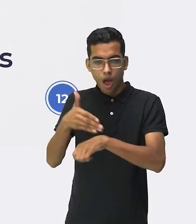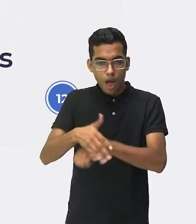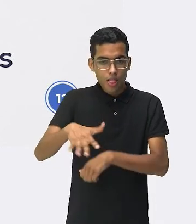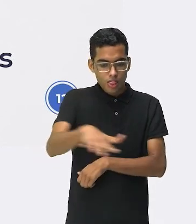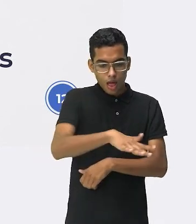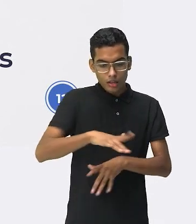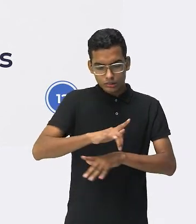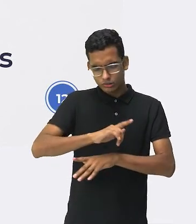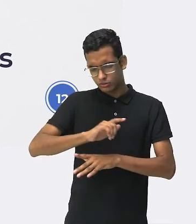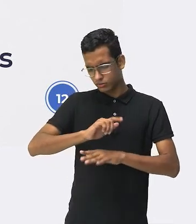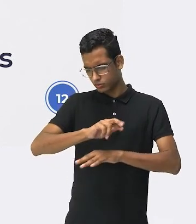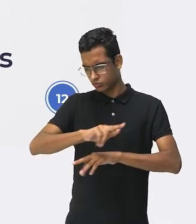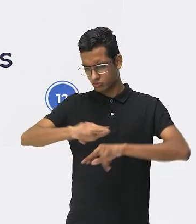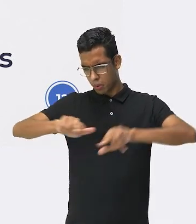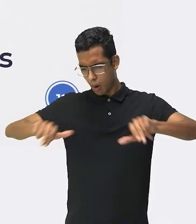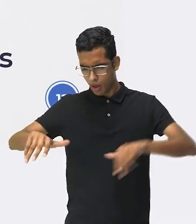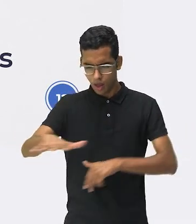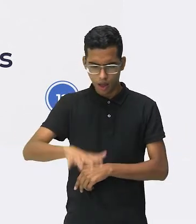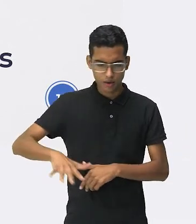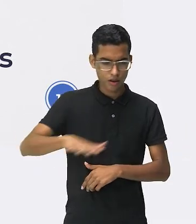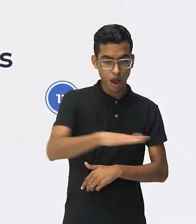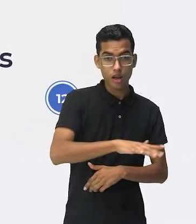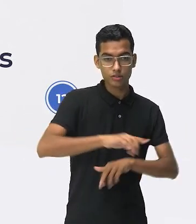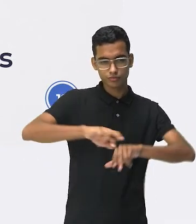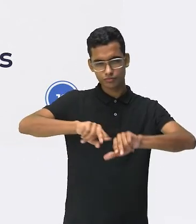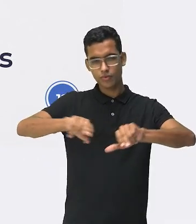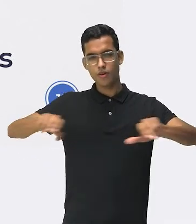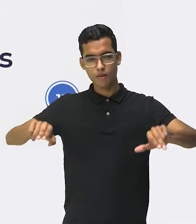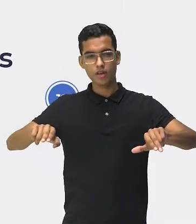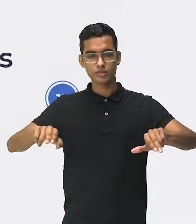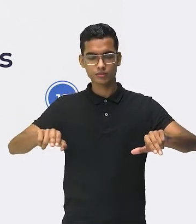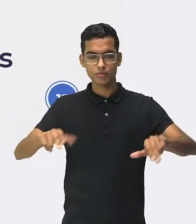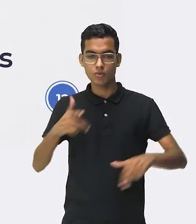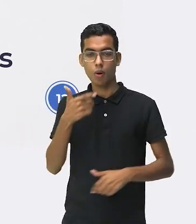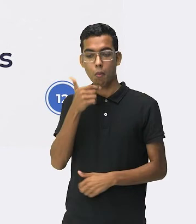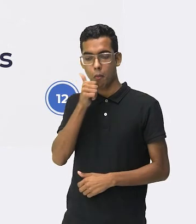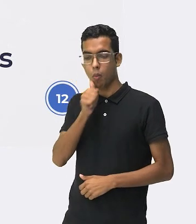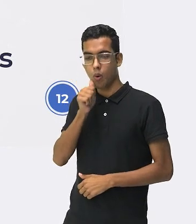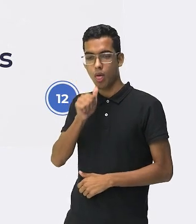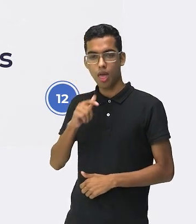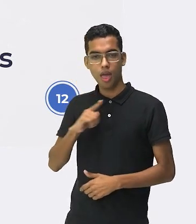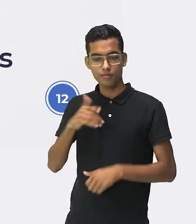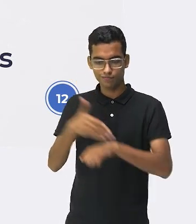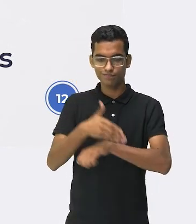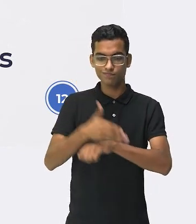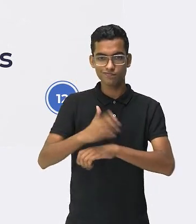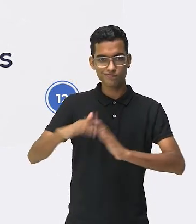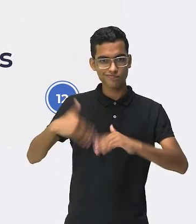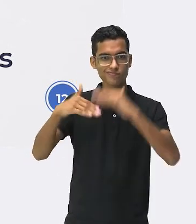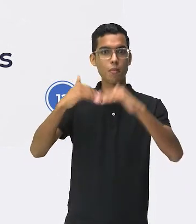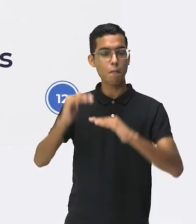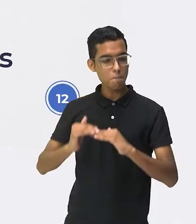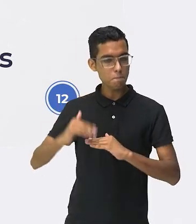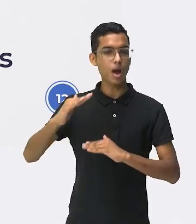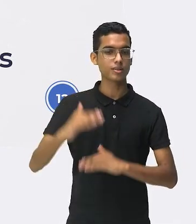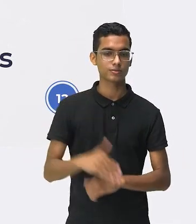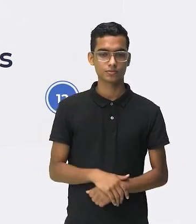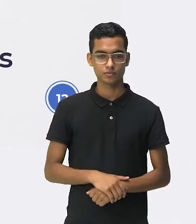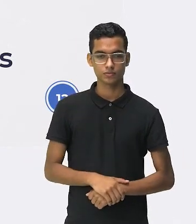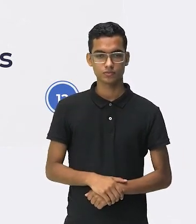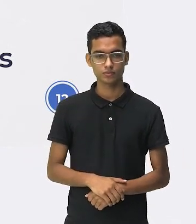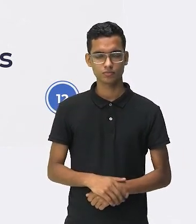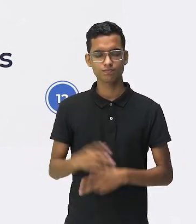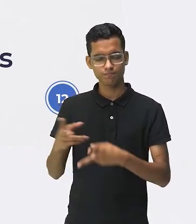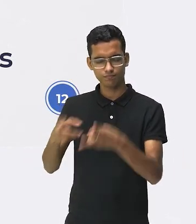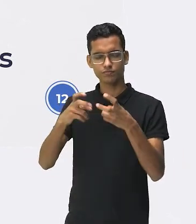de atividade. Correto também. Hoje a gente consegue perceber que no campo do trabalho, né,